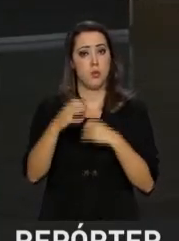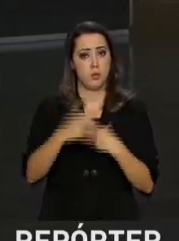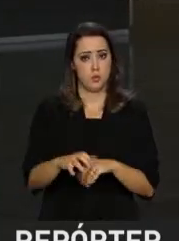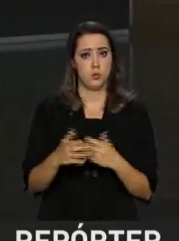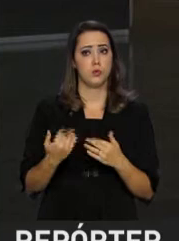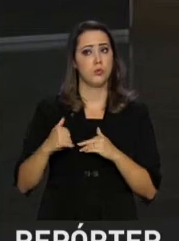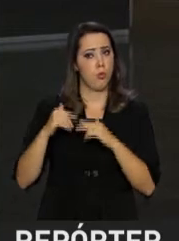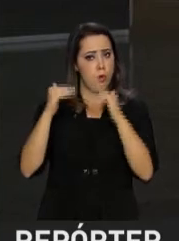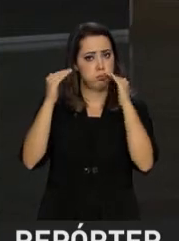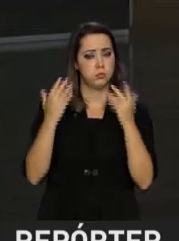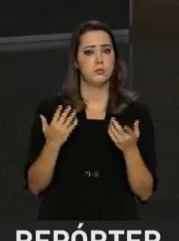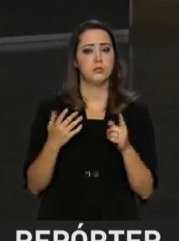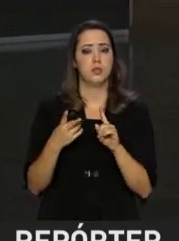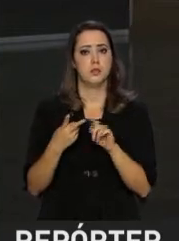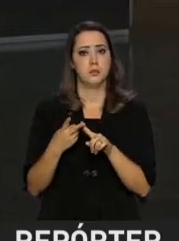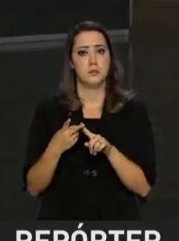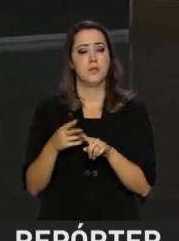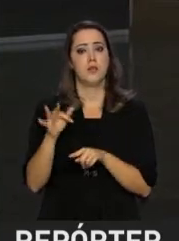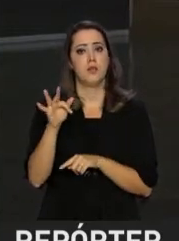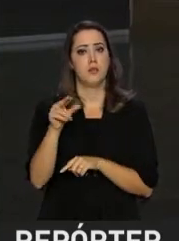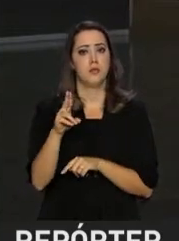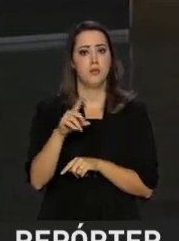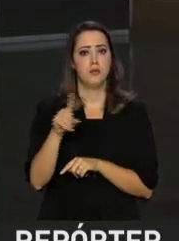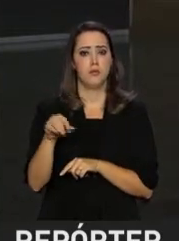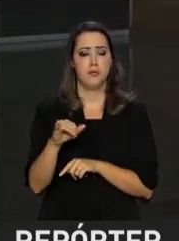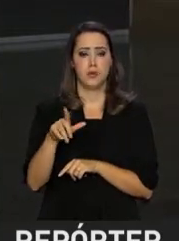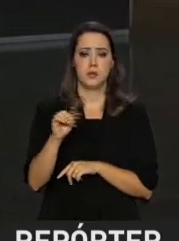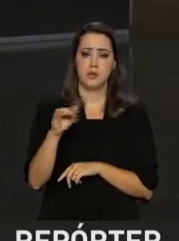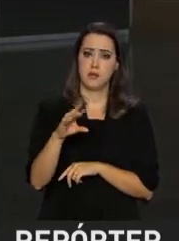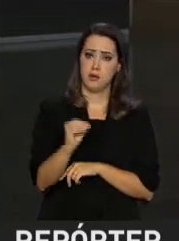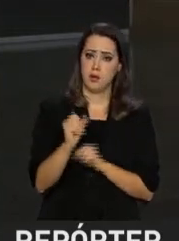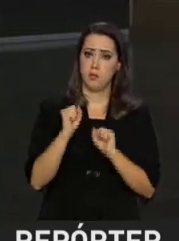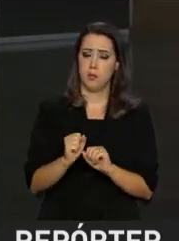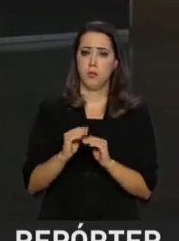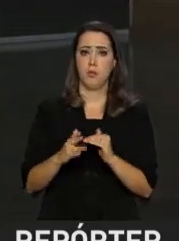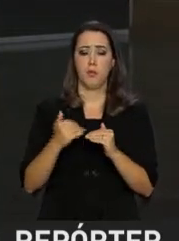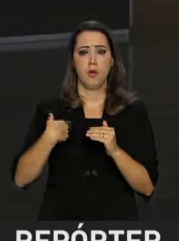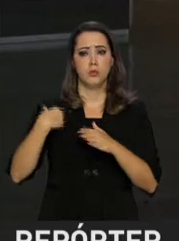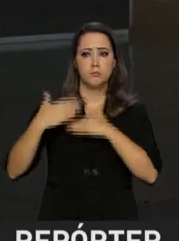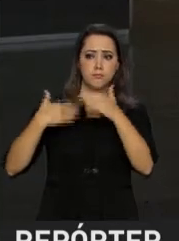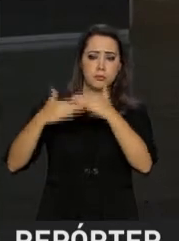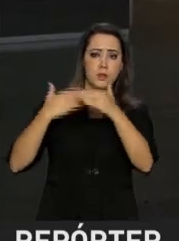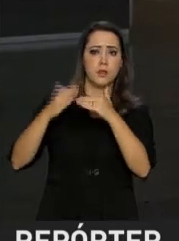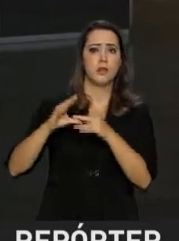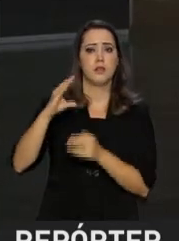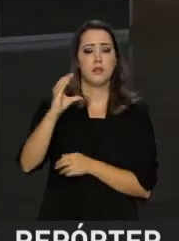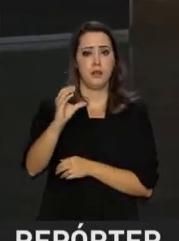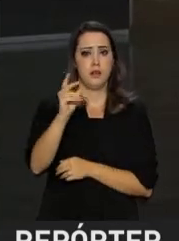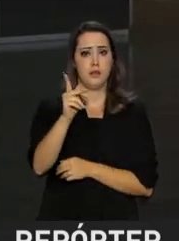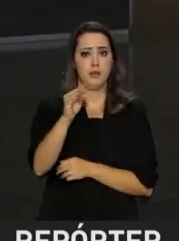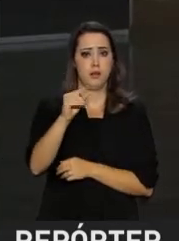além disso os fuzileiros navais poderão seguir a hierarquia até o posto de capitão de mar e guerra